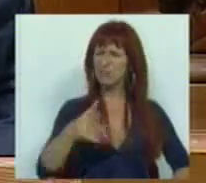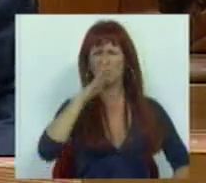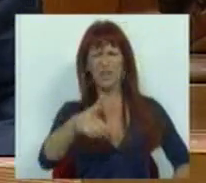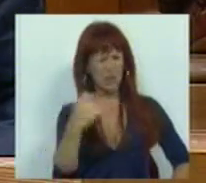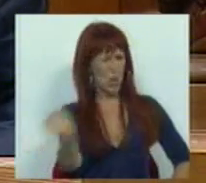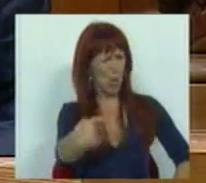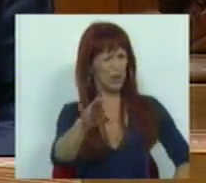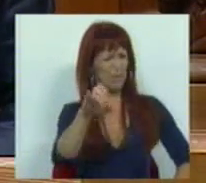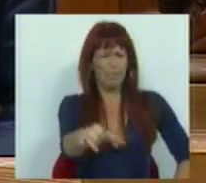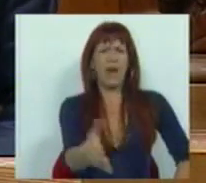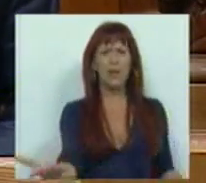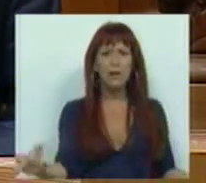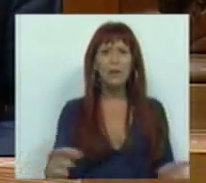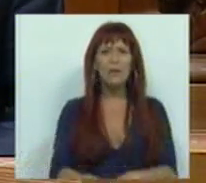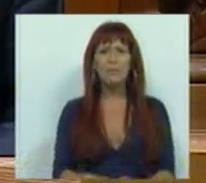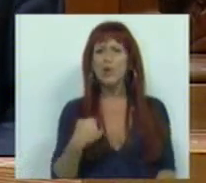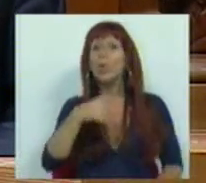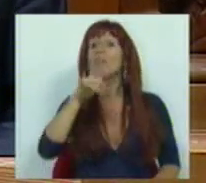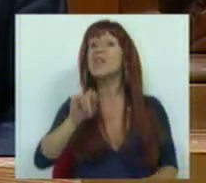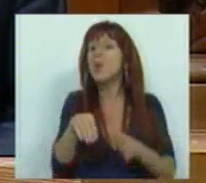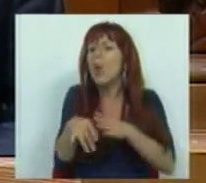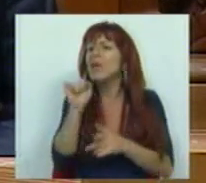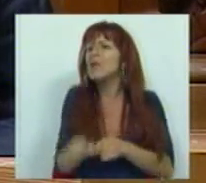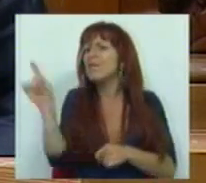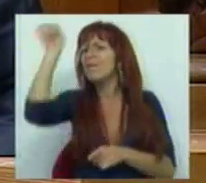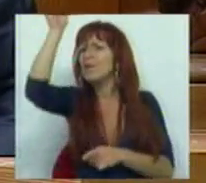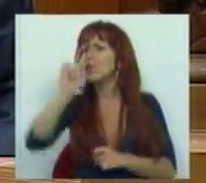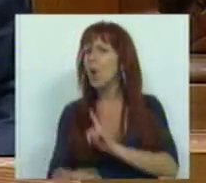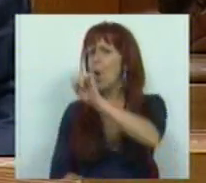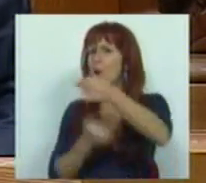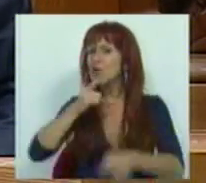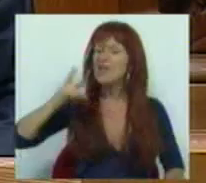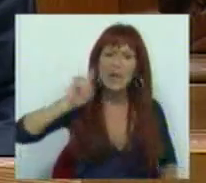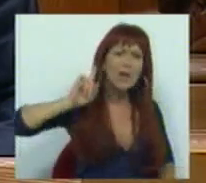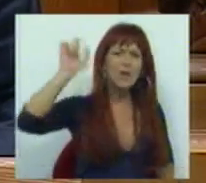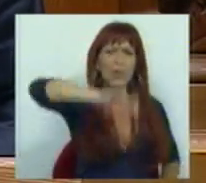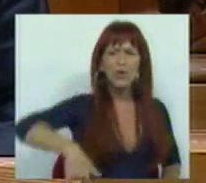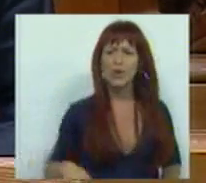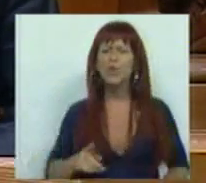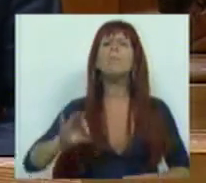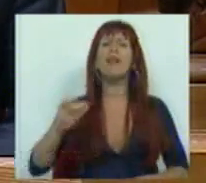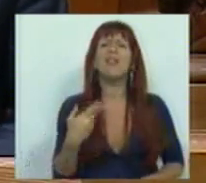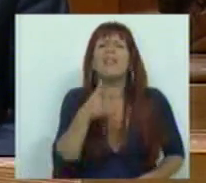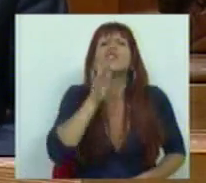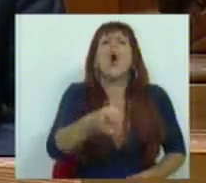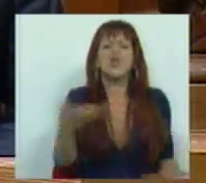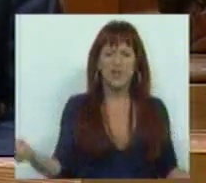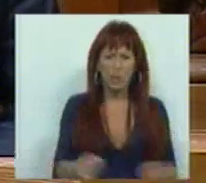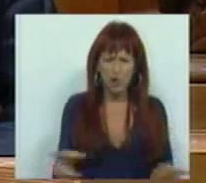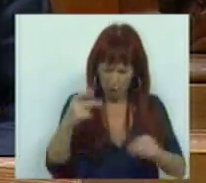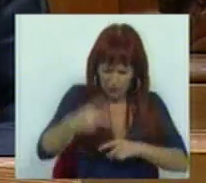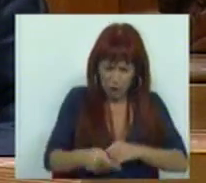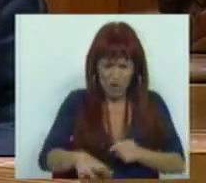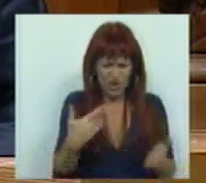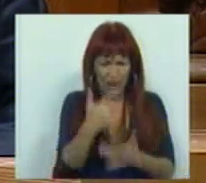afirma contra este PEC, mas não se pronuncia sobre os seus conteúdos, sobre aquilo que realmente importa. O que tem o PSD a dizer sobre os novos